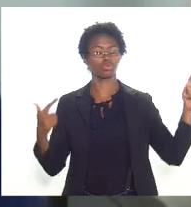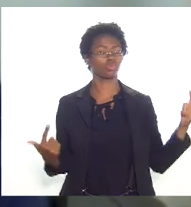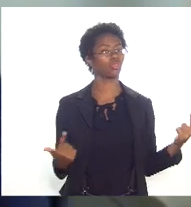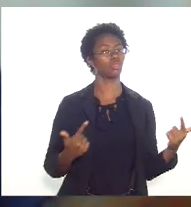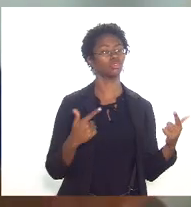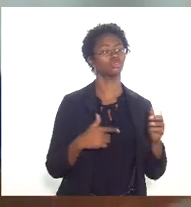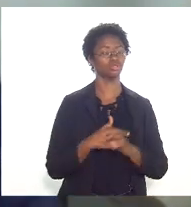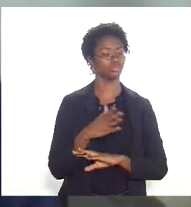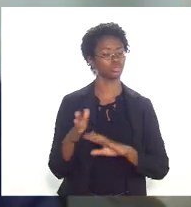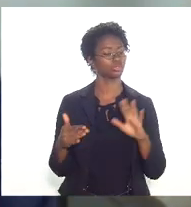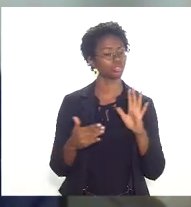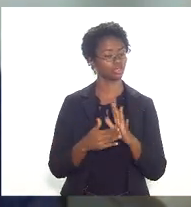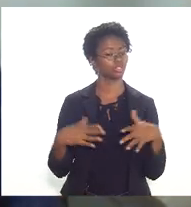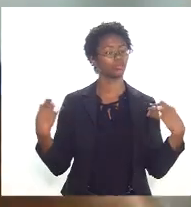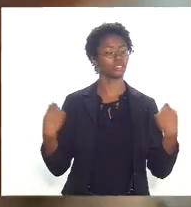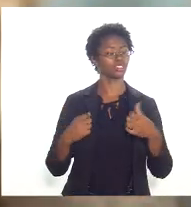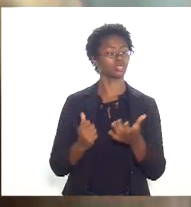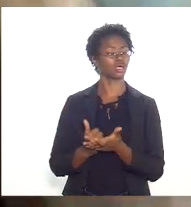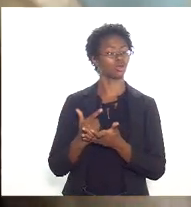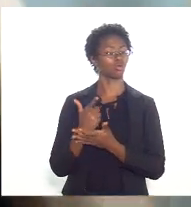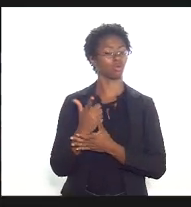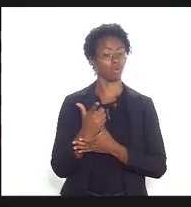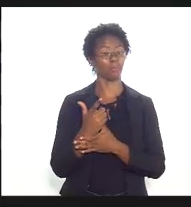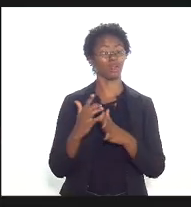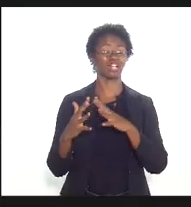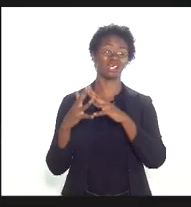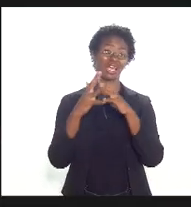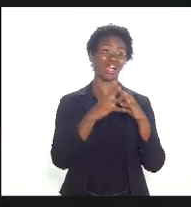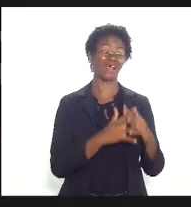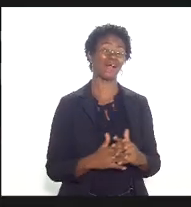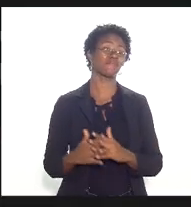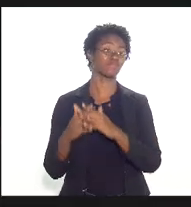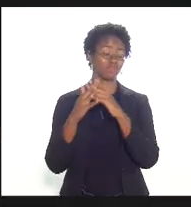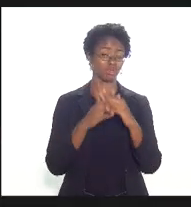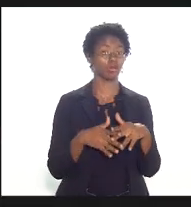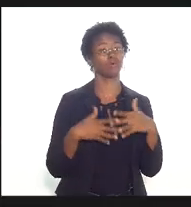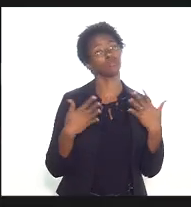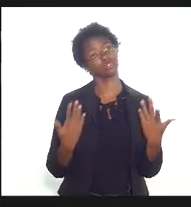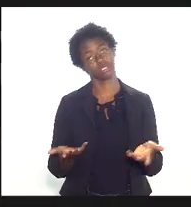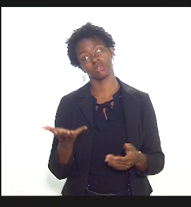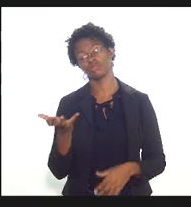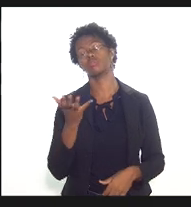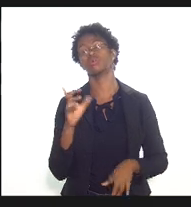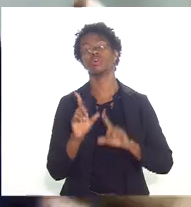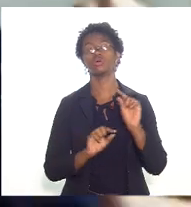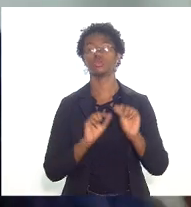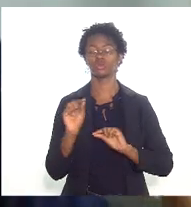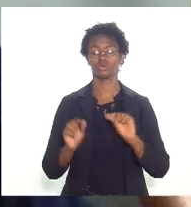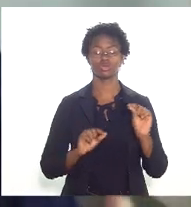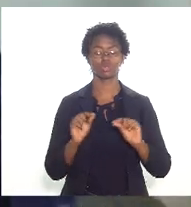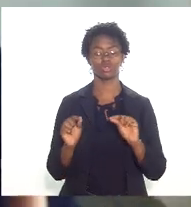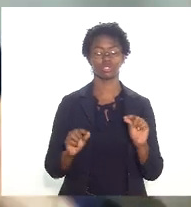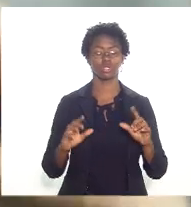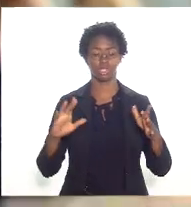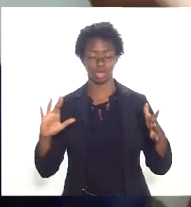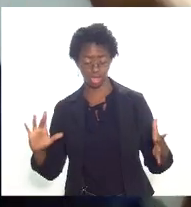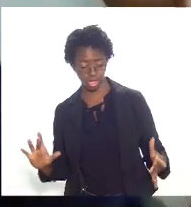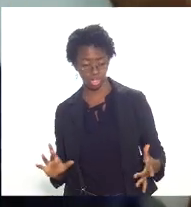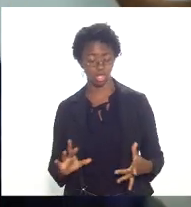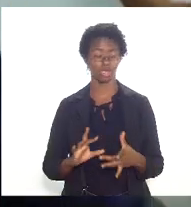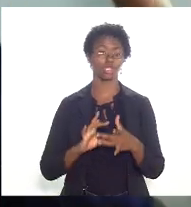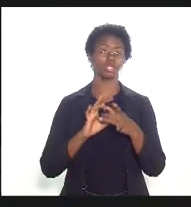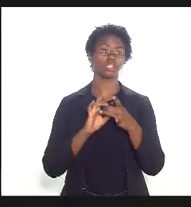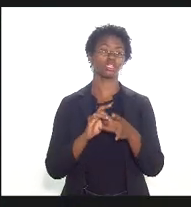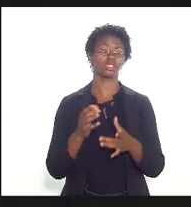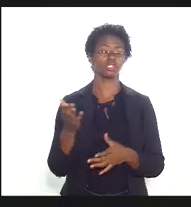vão o combustível é por caminhão então que eu quero que eu quero né organizar